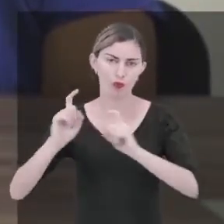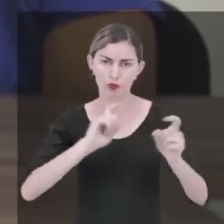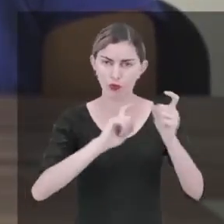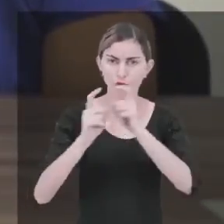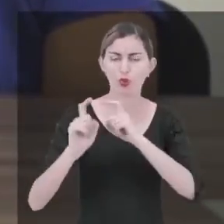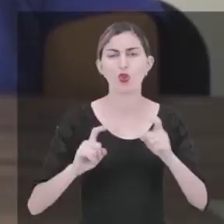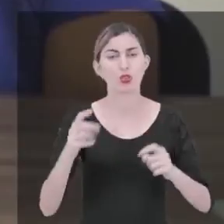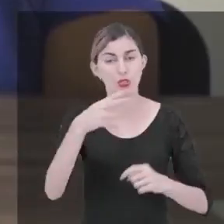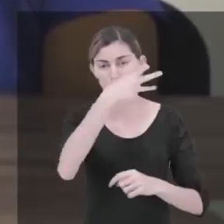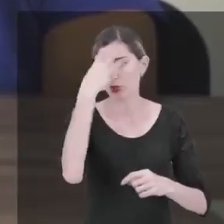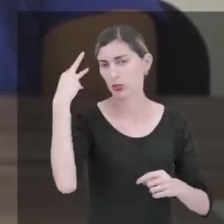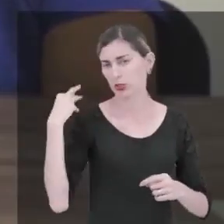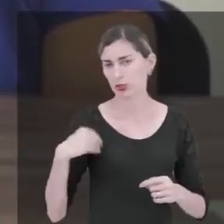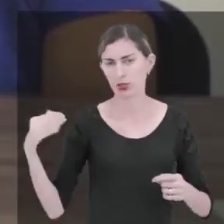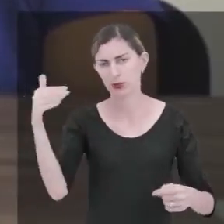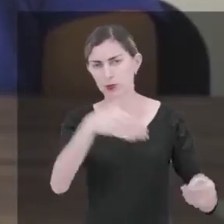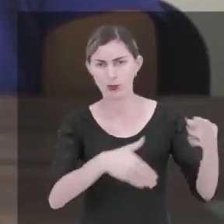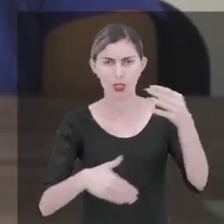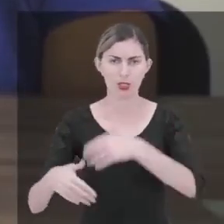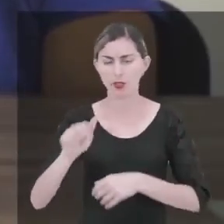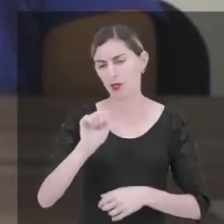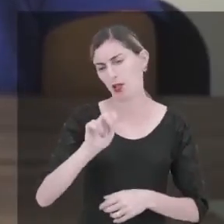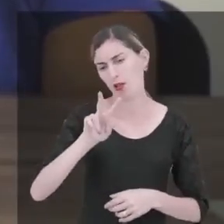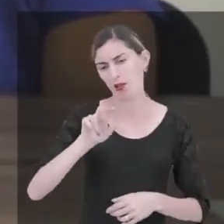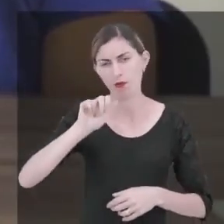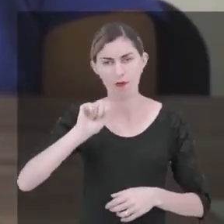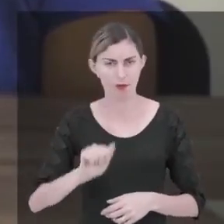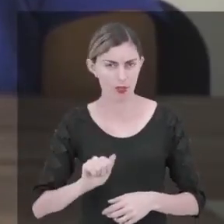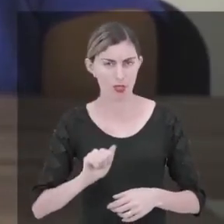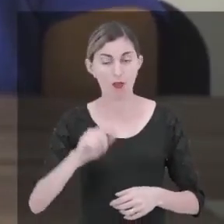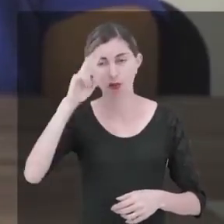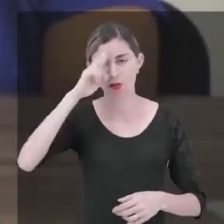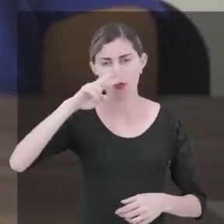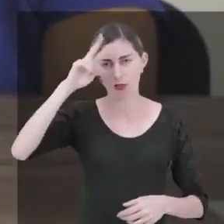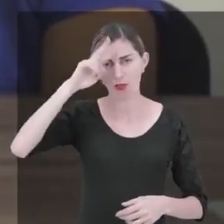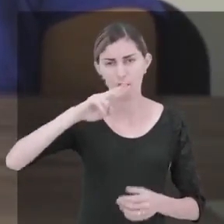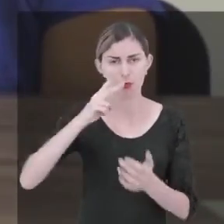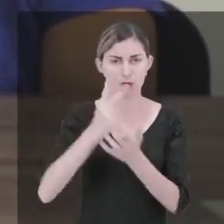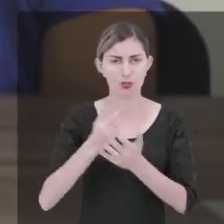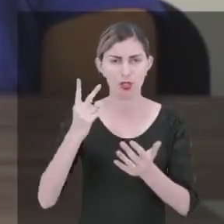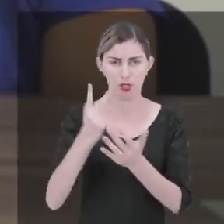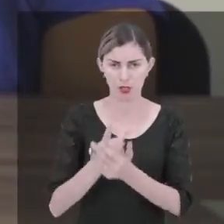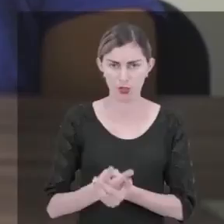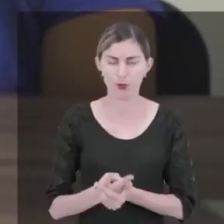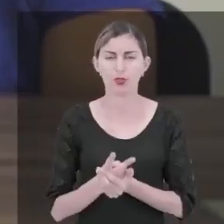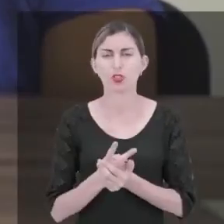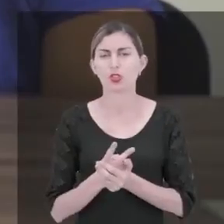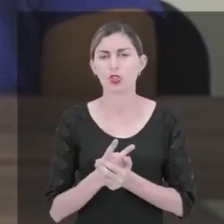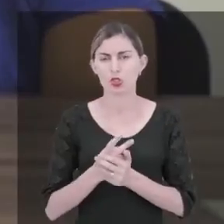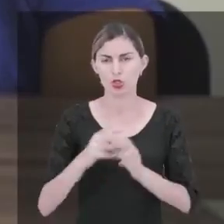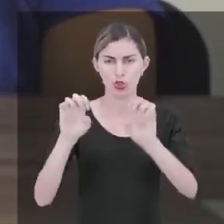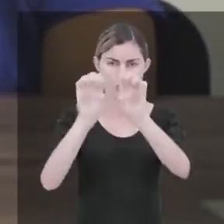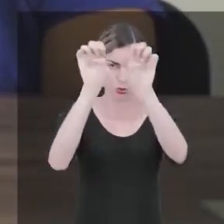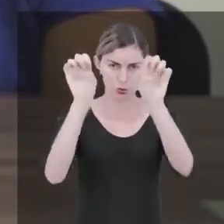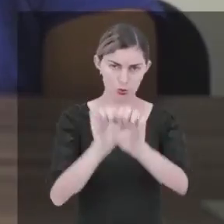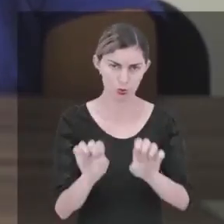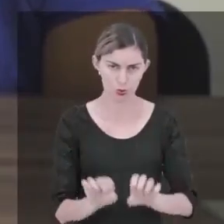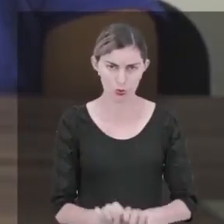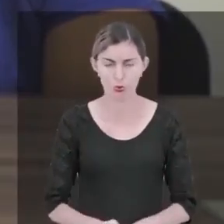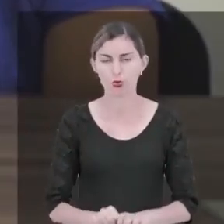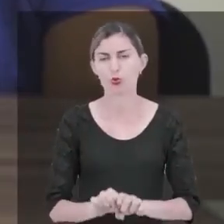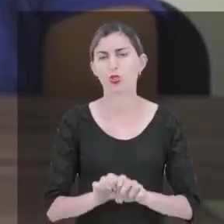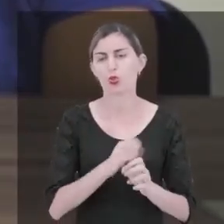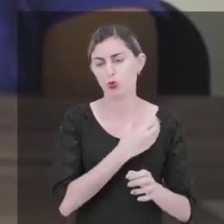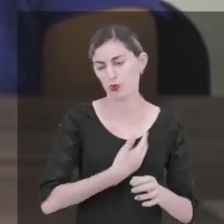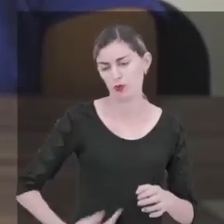nos fóruns. Não esqueçam de participar no AVA. Lembrem-se sempre que a